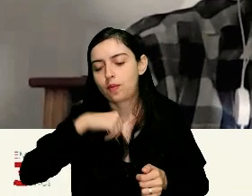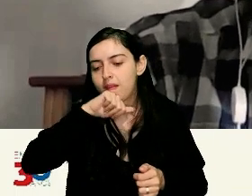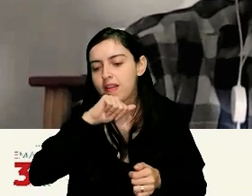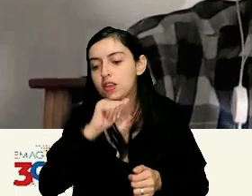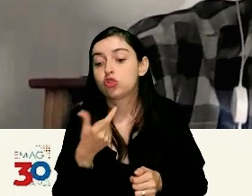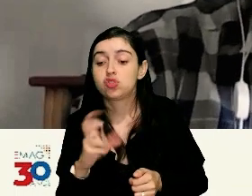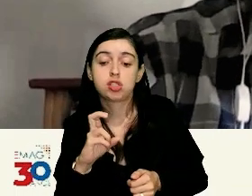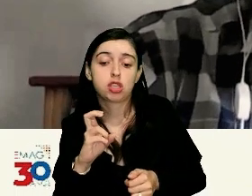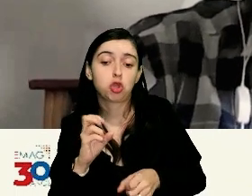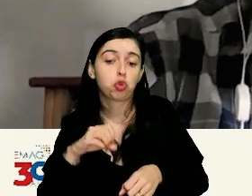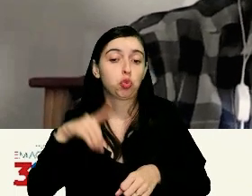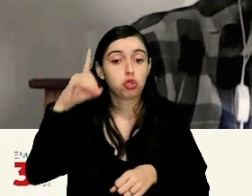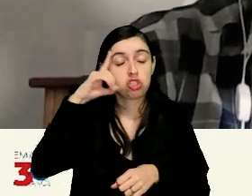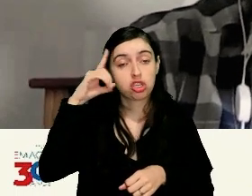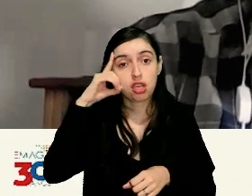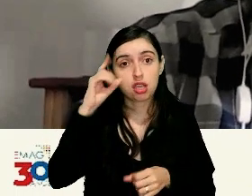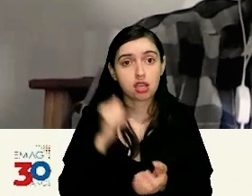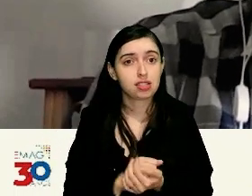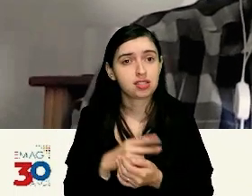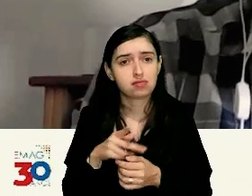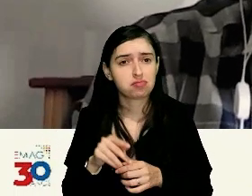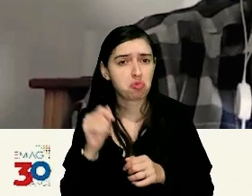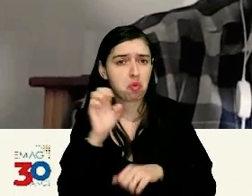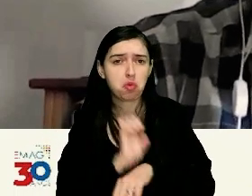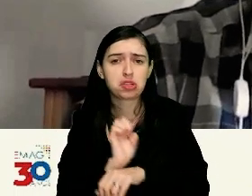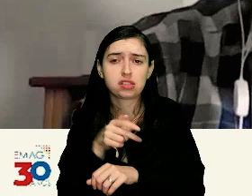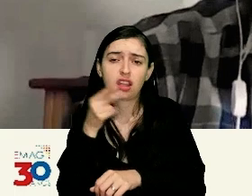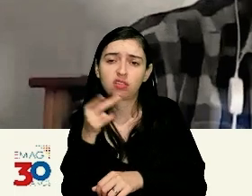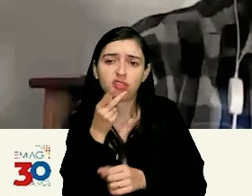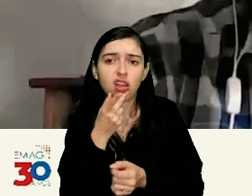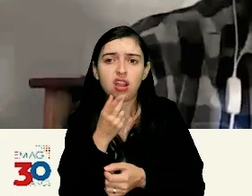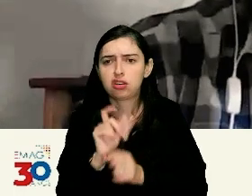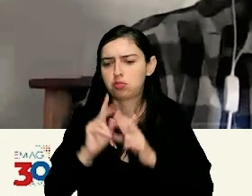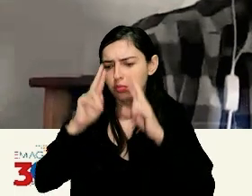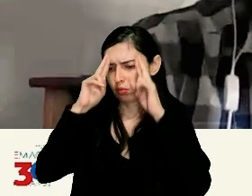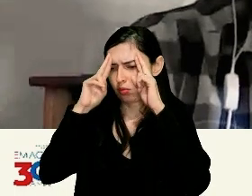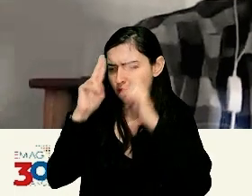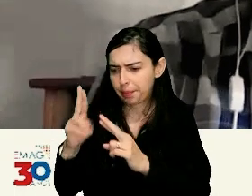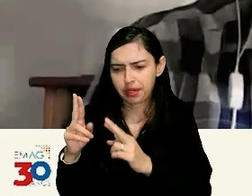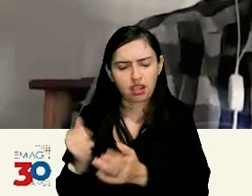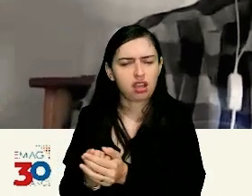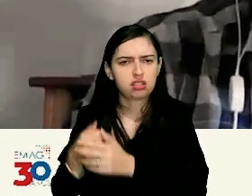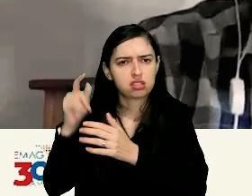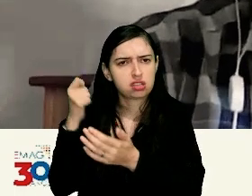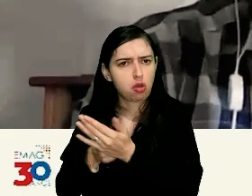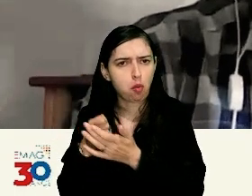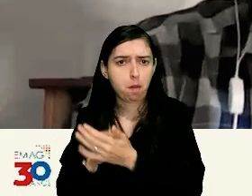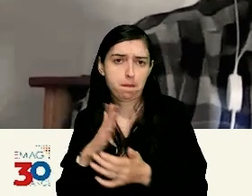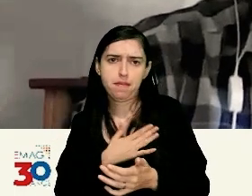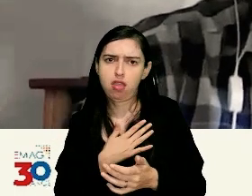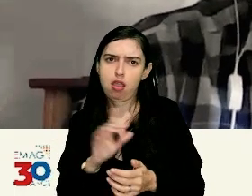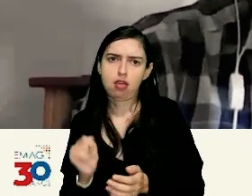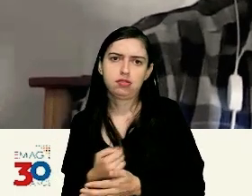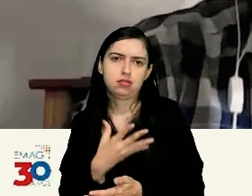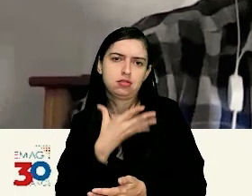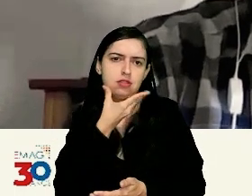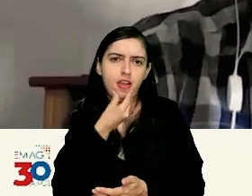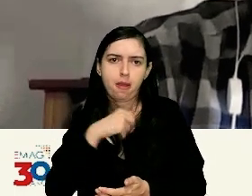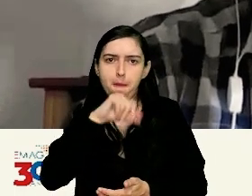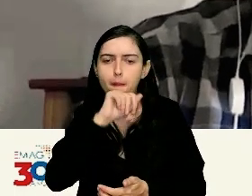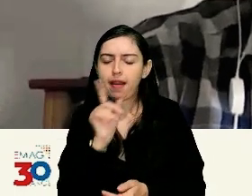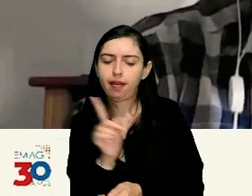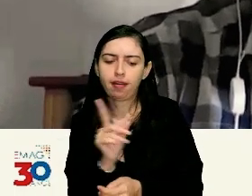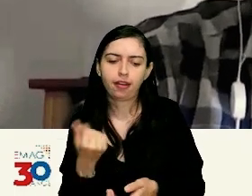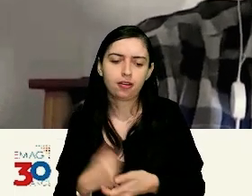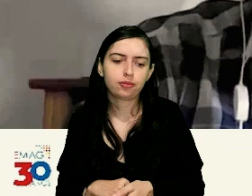filho, sabe assim? Um Estado que não obriga ainda, por exemplo, instalar fraldário no banheiro masculino ou fornecer banheiro da família, por